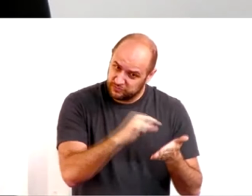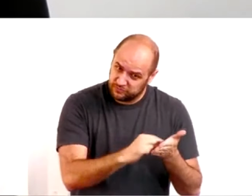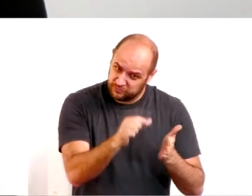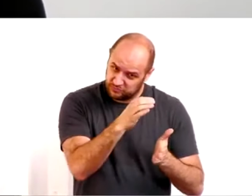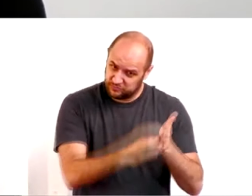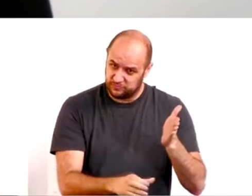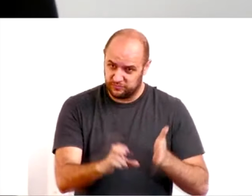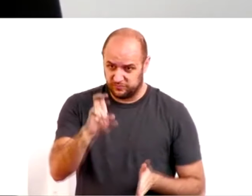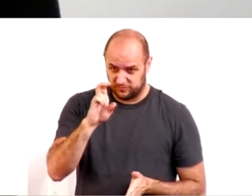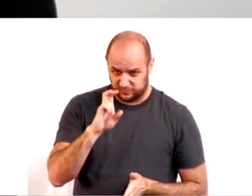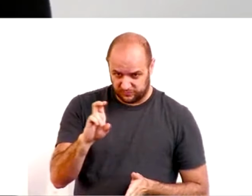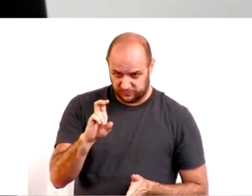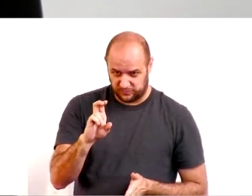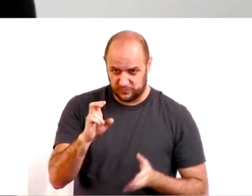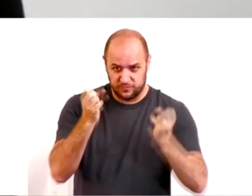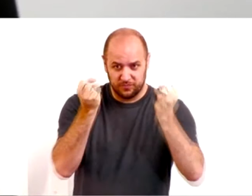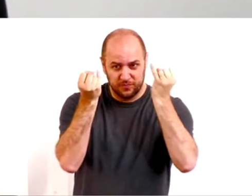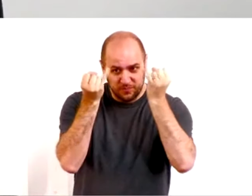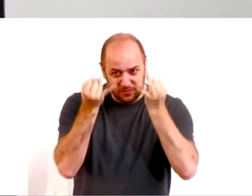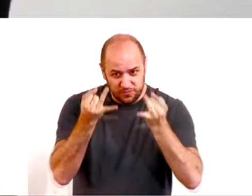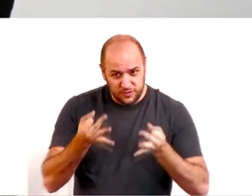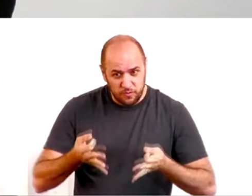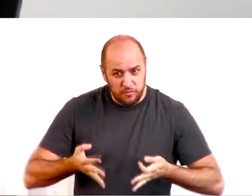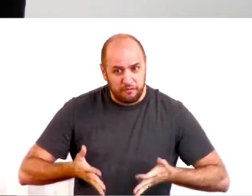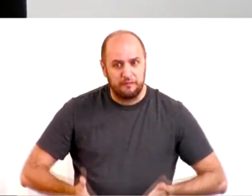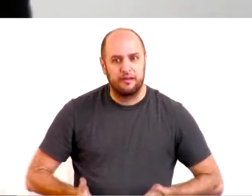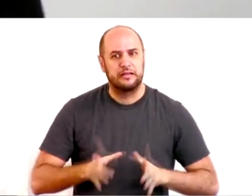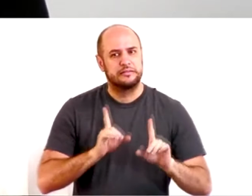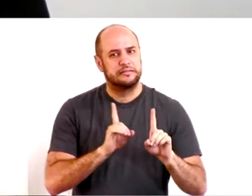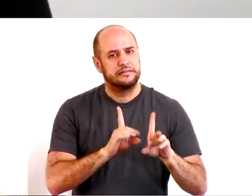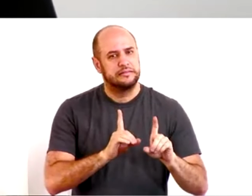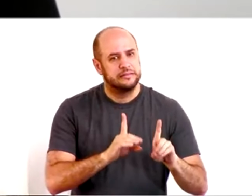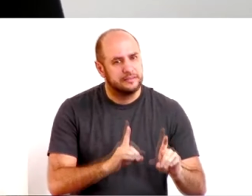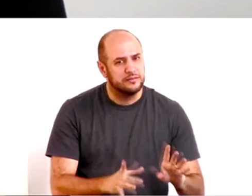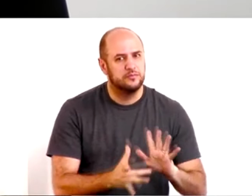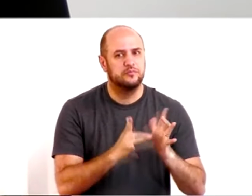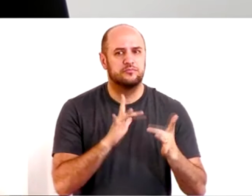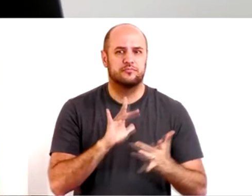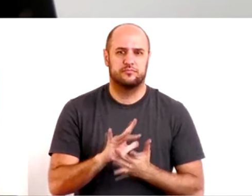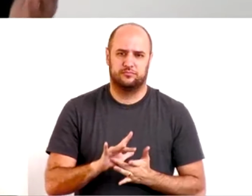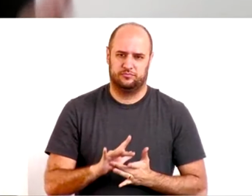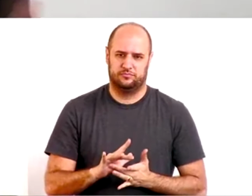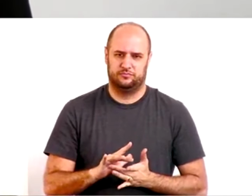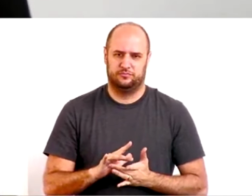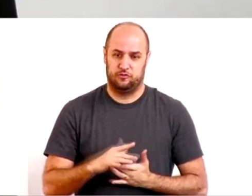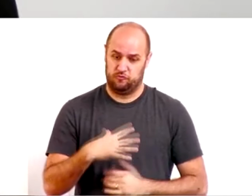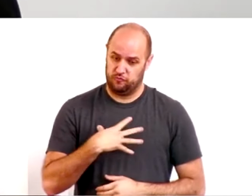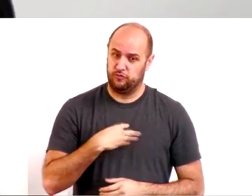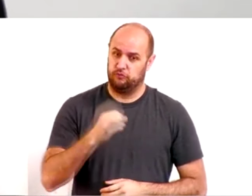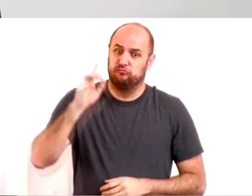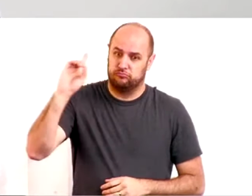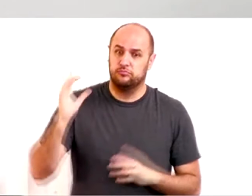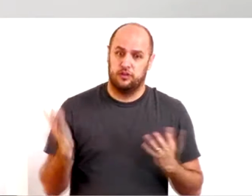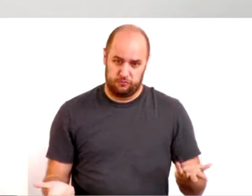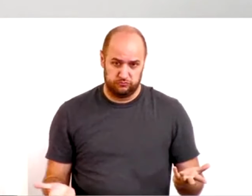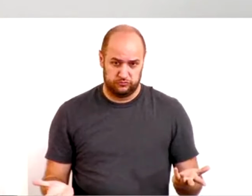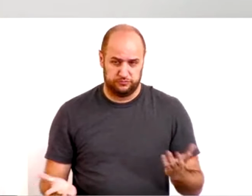capítulo 5, a descrição dos discípulos de Jesus, dos filhos de